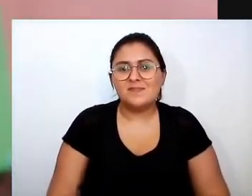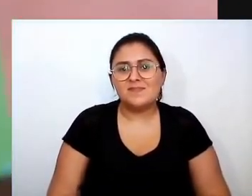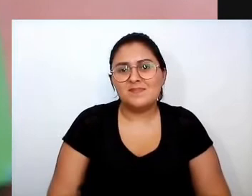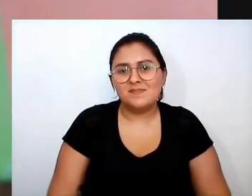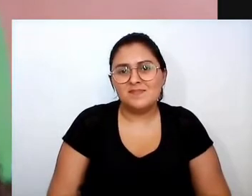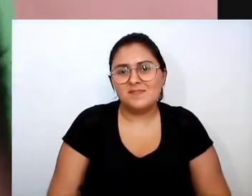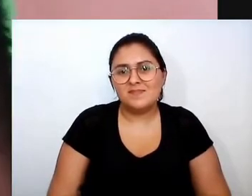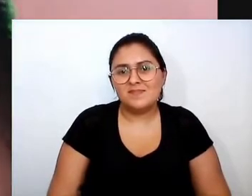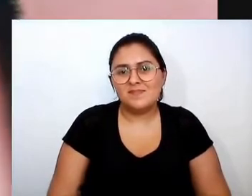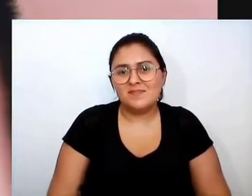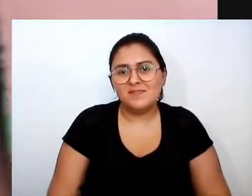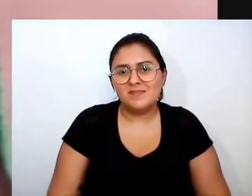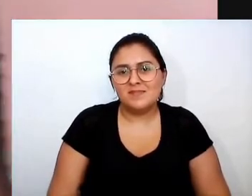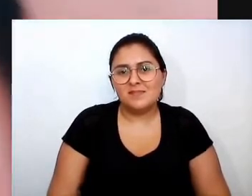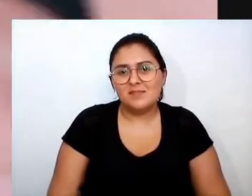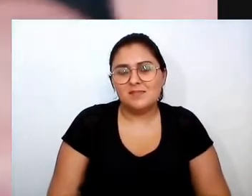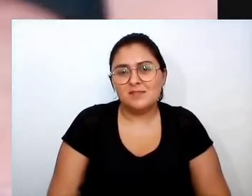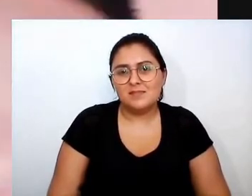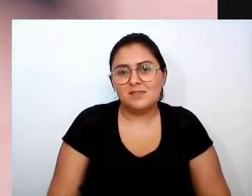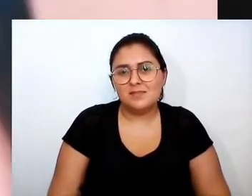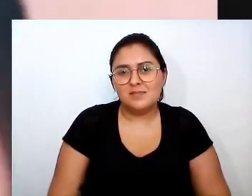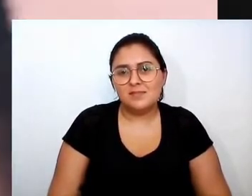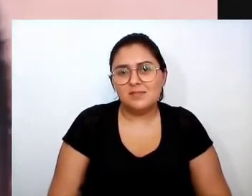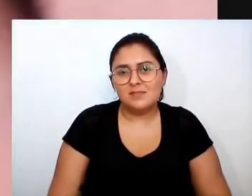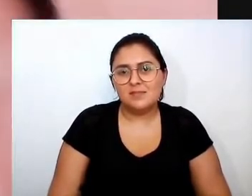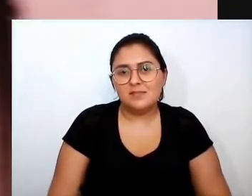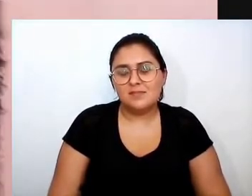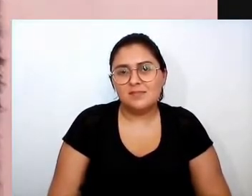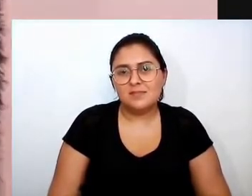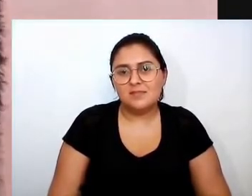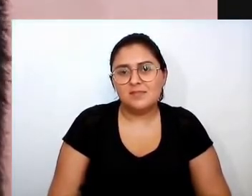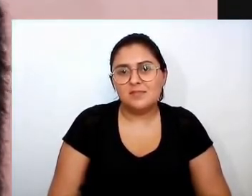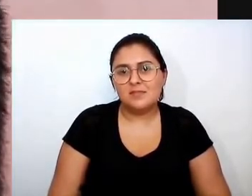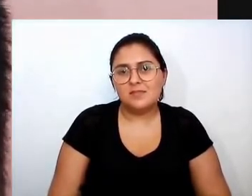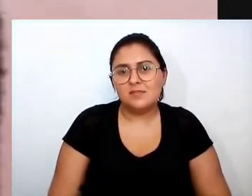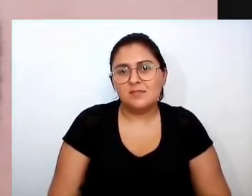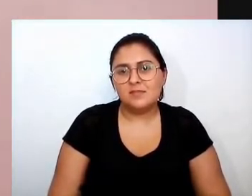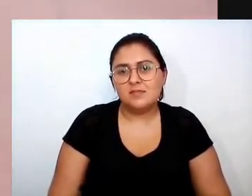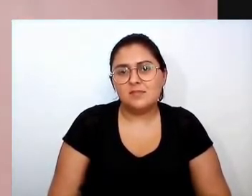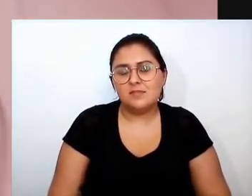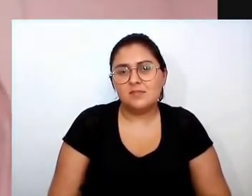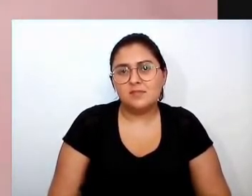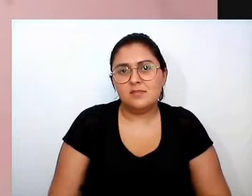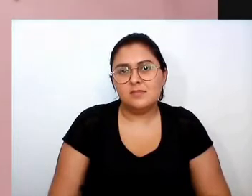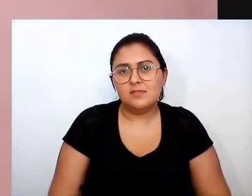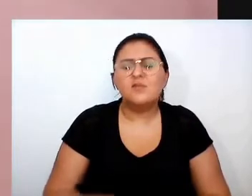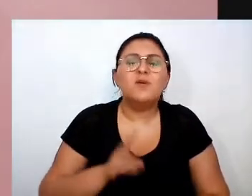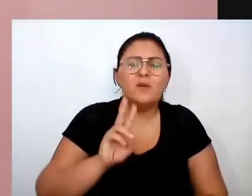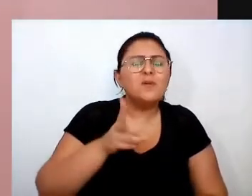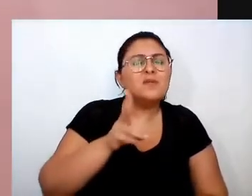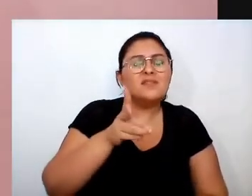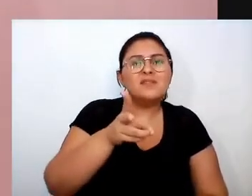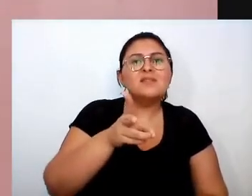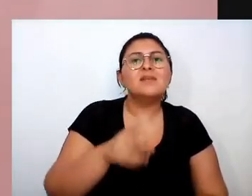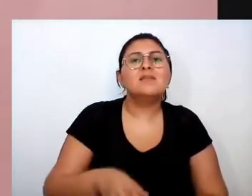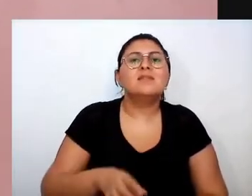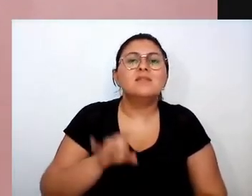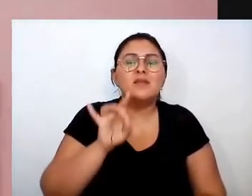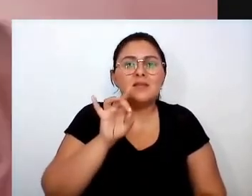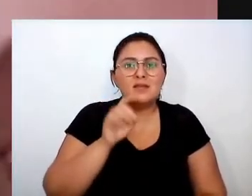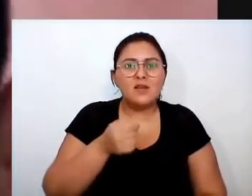Foi meio de repente, né? Aí que as coisas aconteceram. Mas vamos seguindo aqui, a gente já está caminhando já para a reta final.